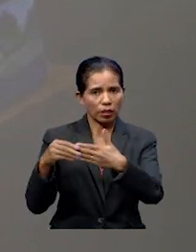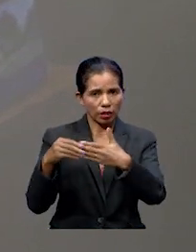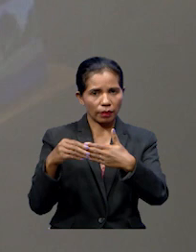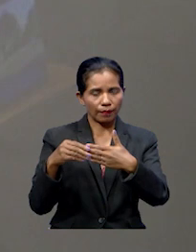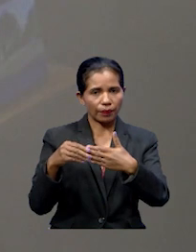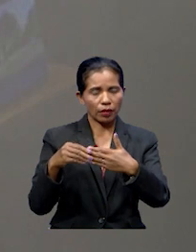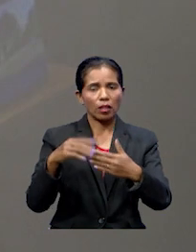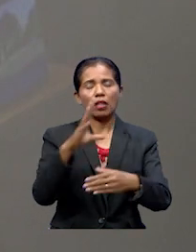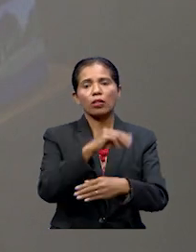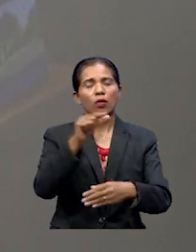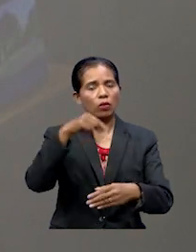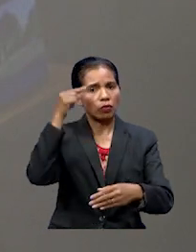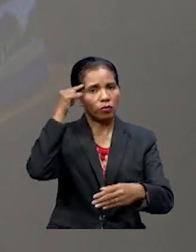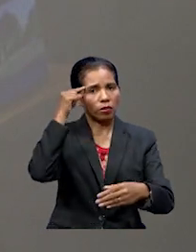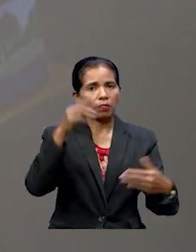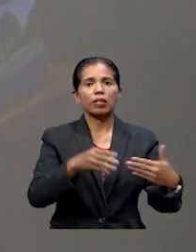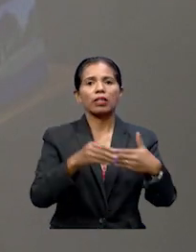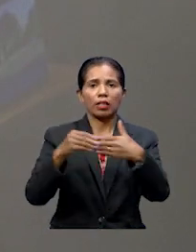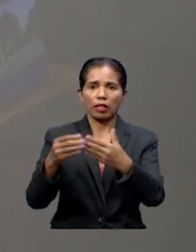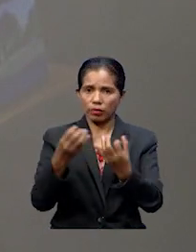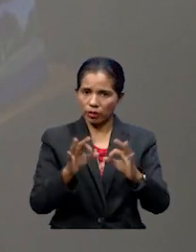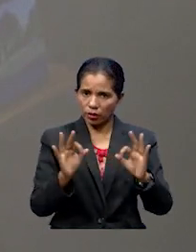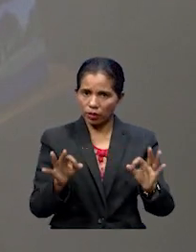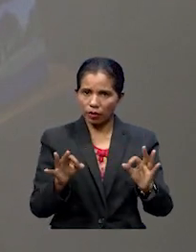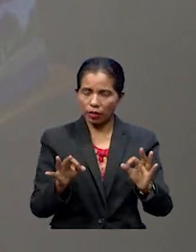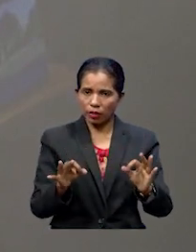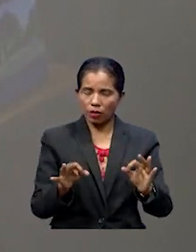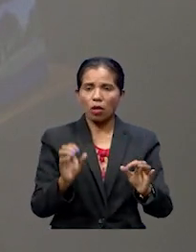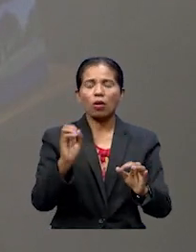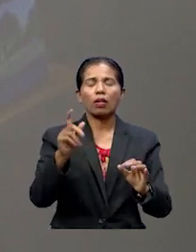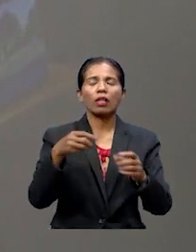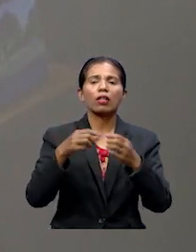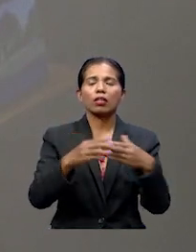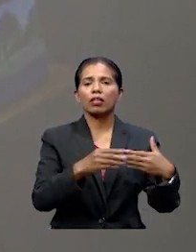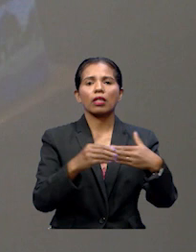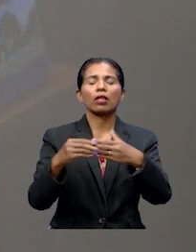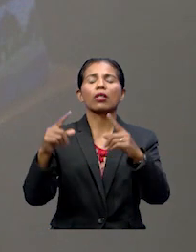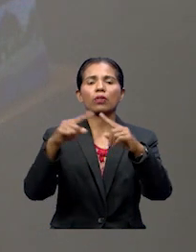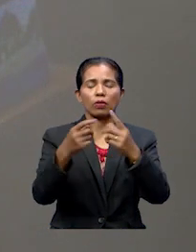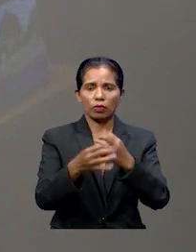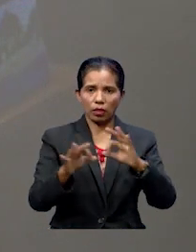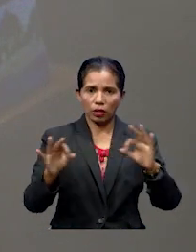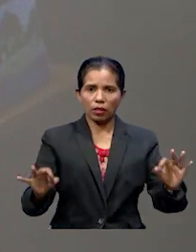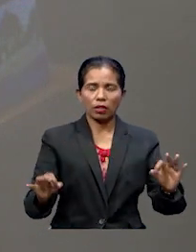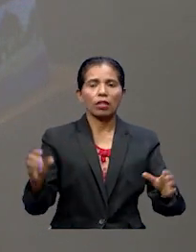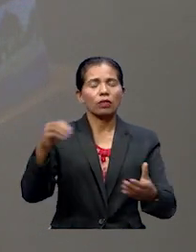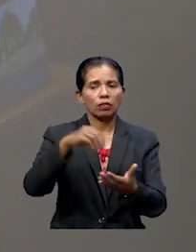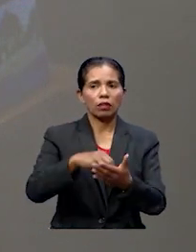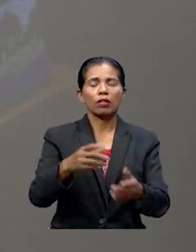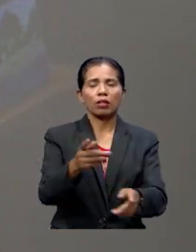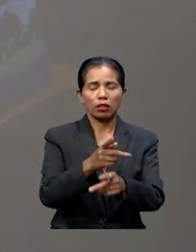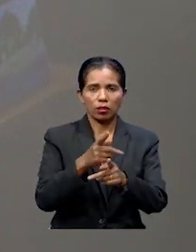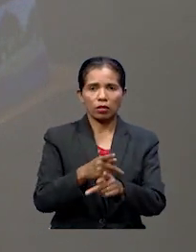no governo nebe ukum nona, usik nia ukum to rohan. Hodi assegura